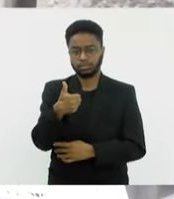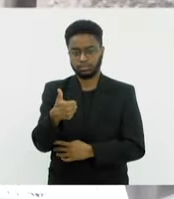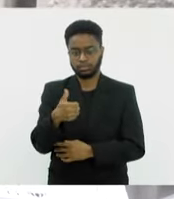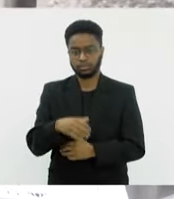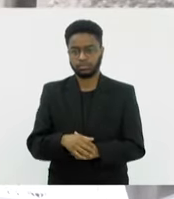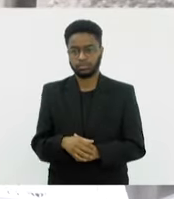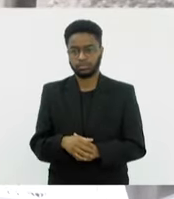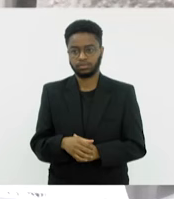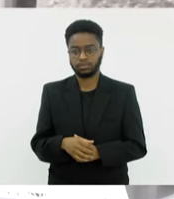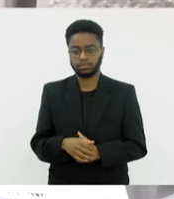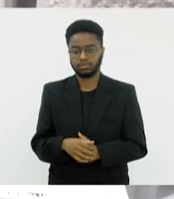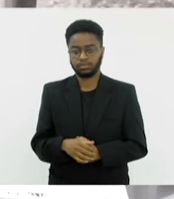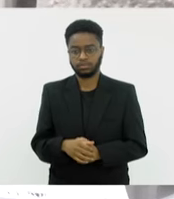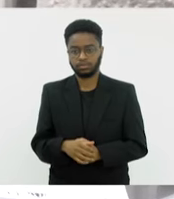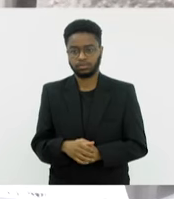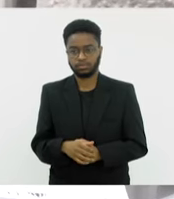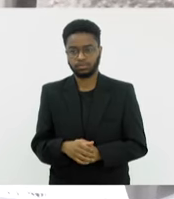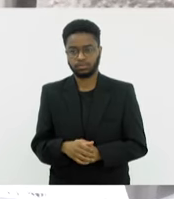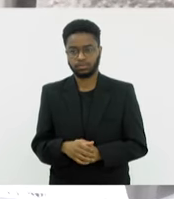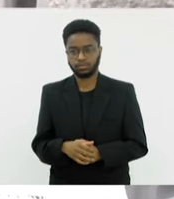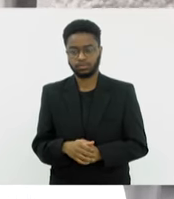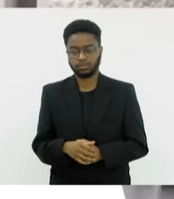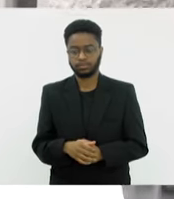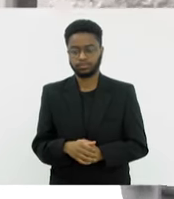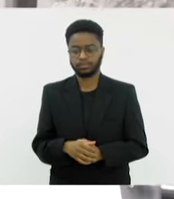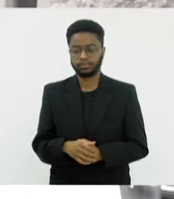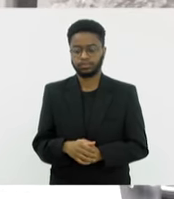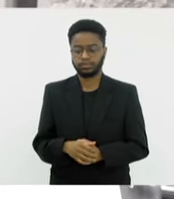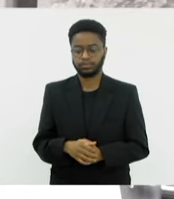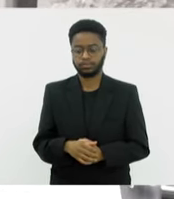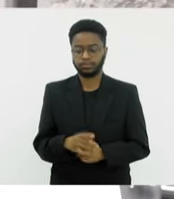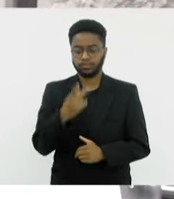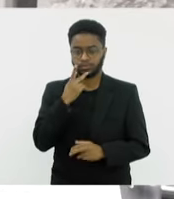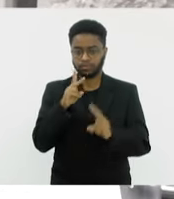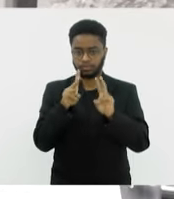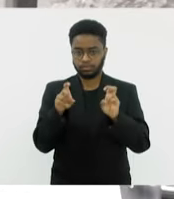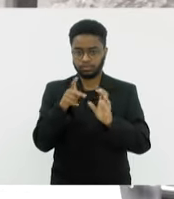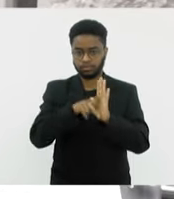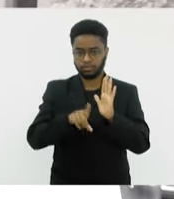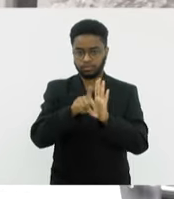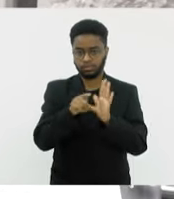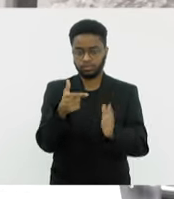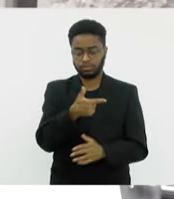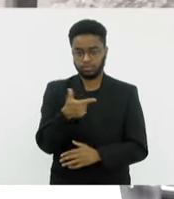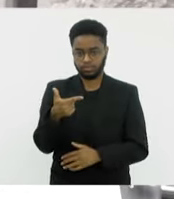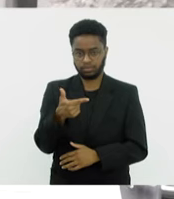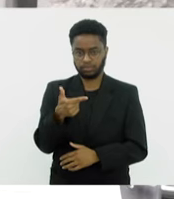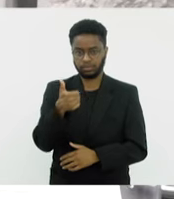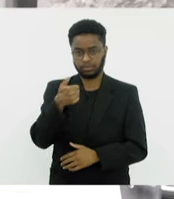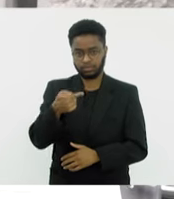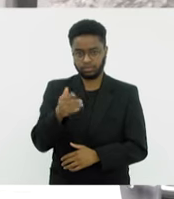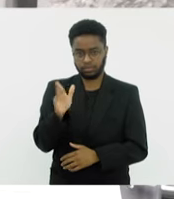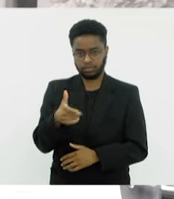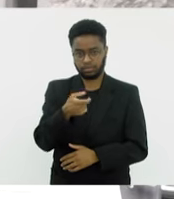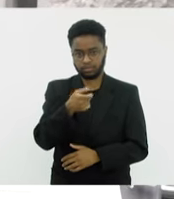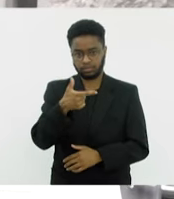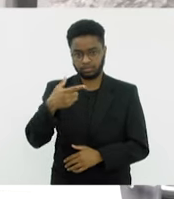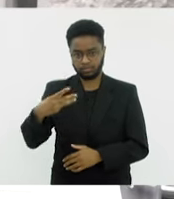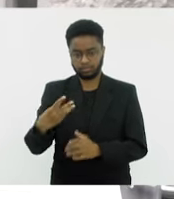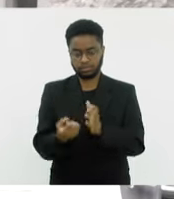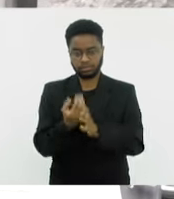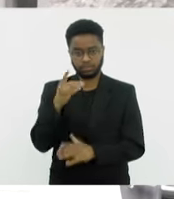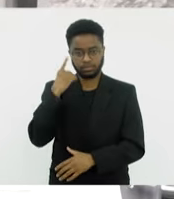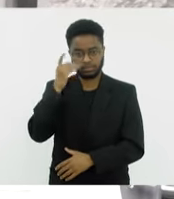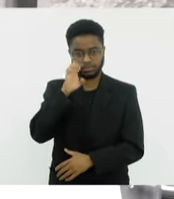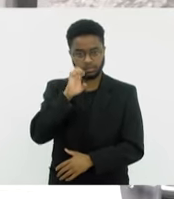pauta, 61 da pauta. Trata-se do projeto de lei 2217 de 23, de autoria da deputada Élica